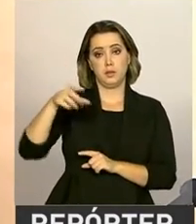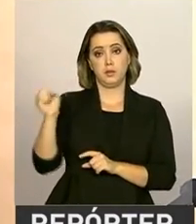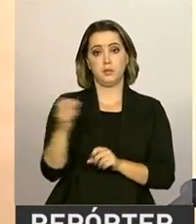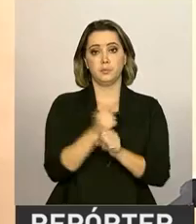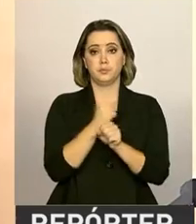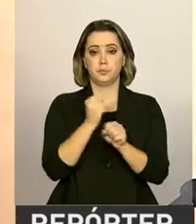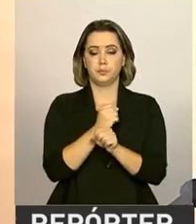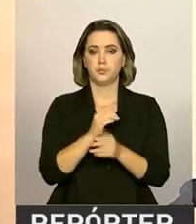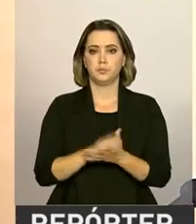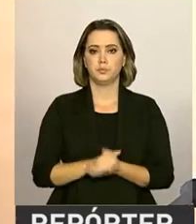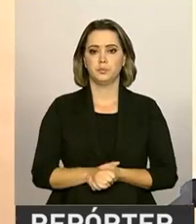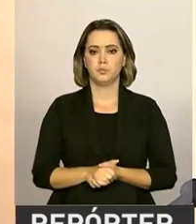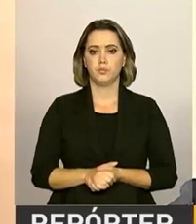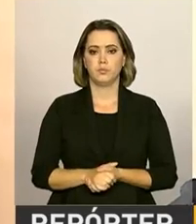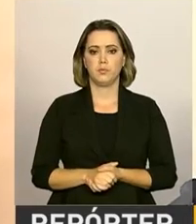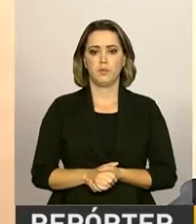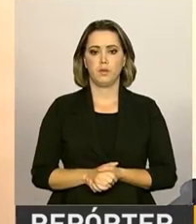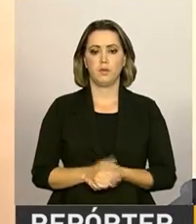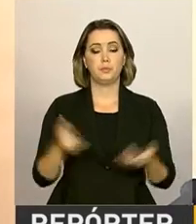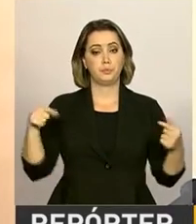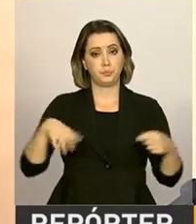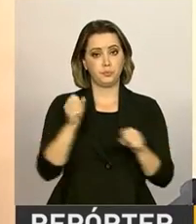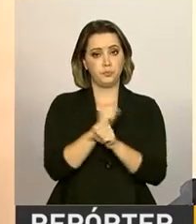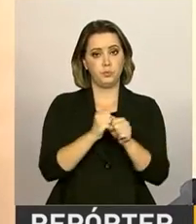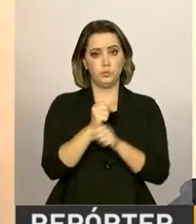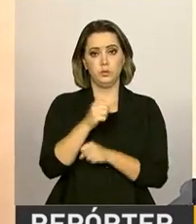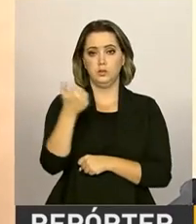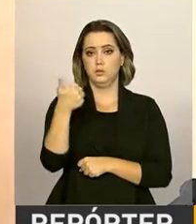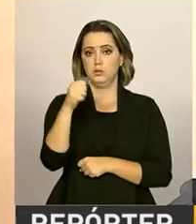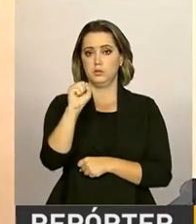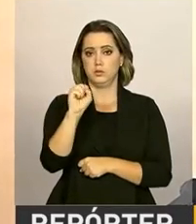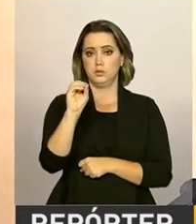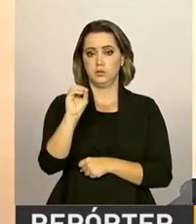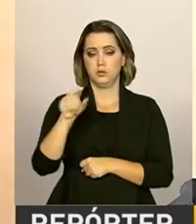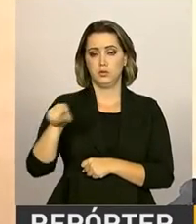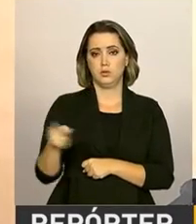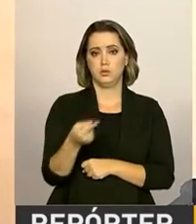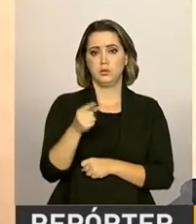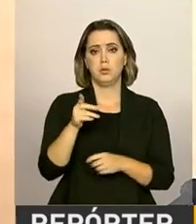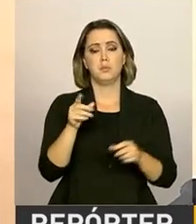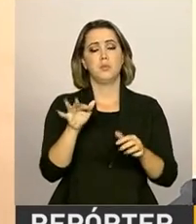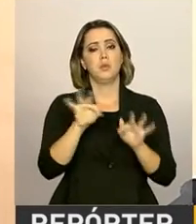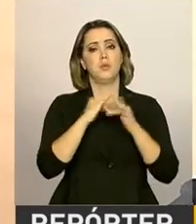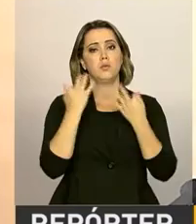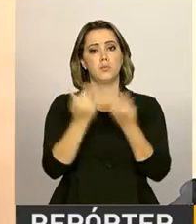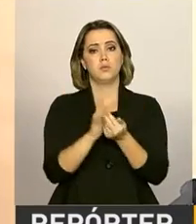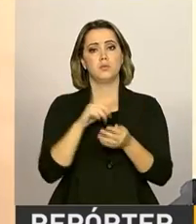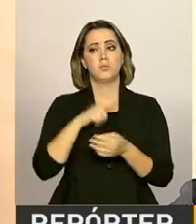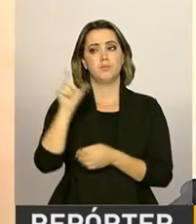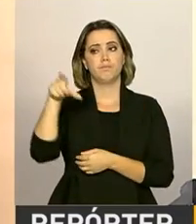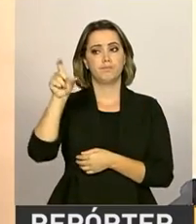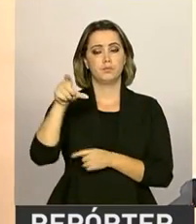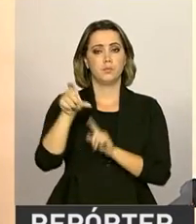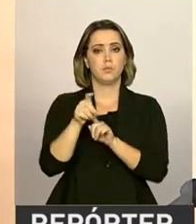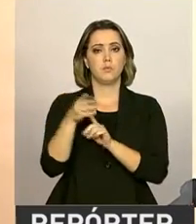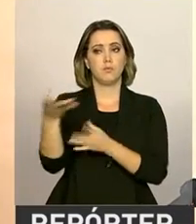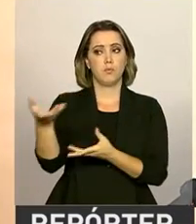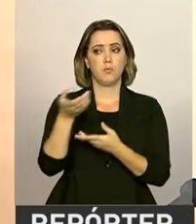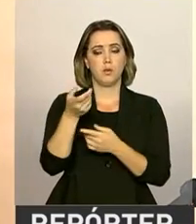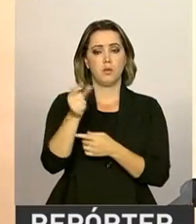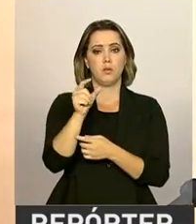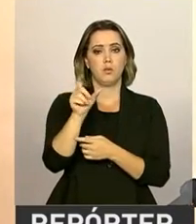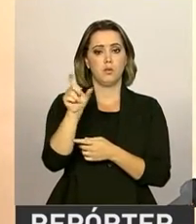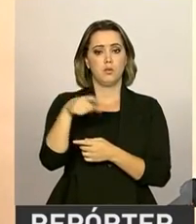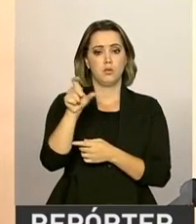este ano 180 mil famílias de brasileiros vão receber das mãos do presidente michel